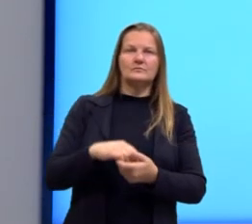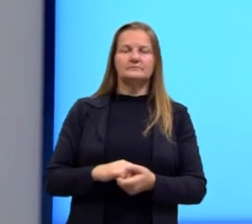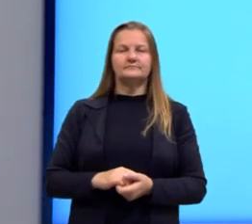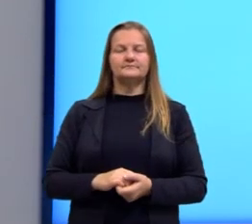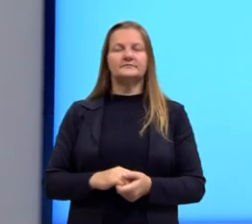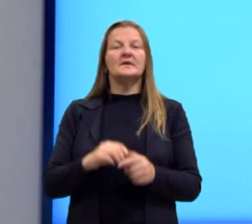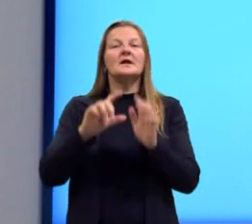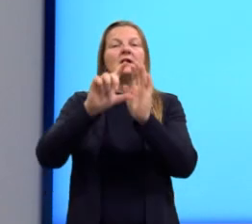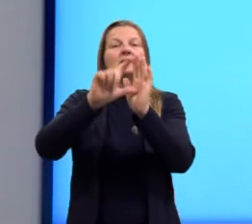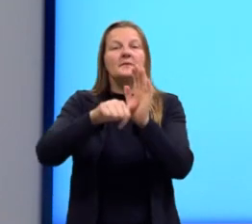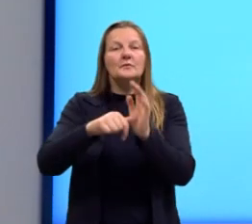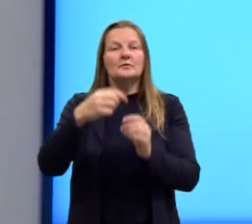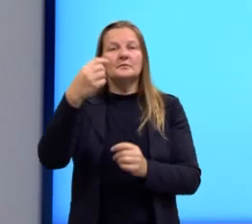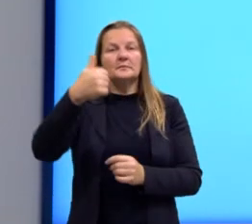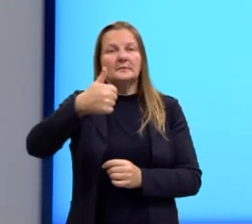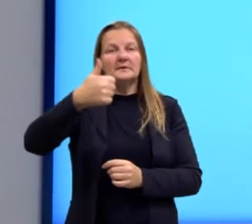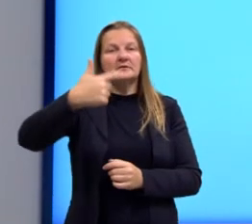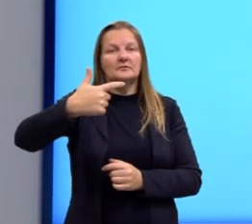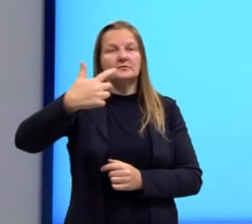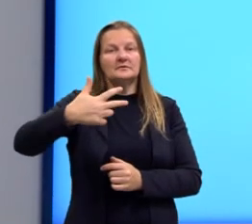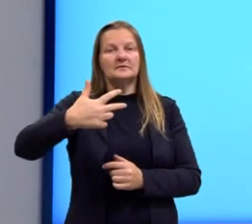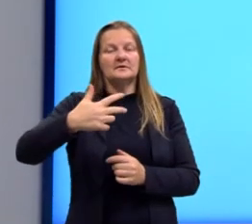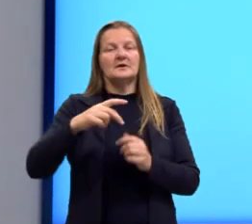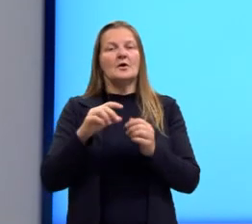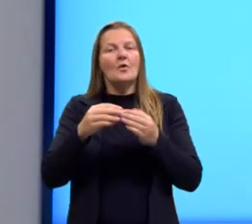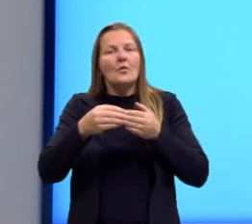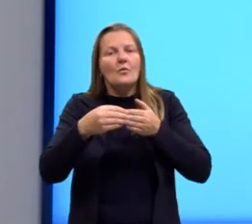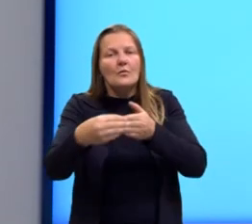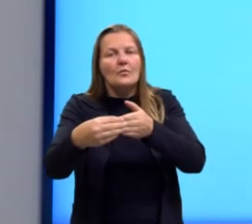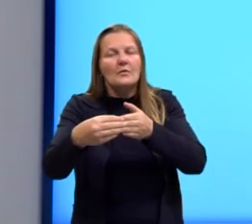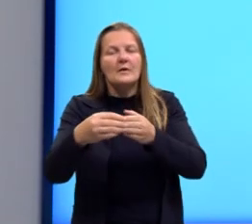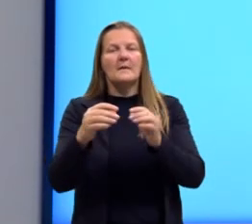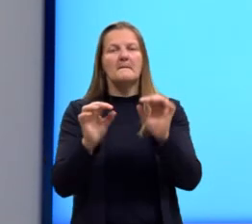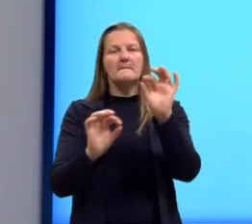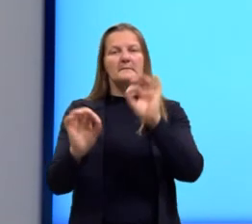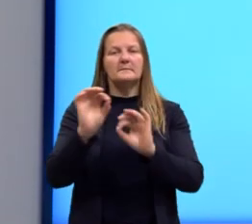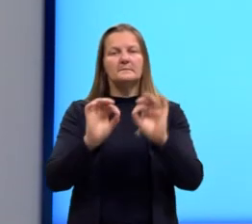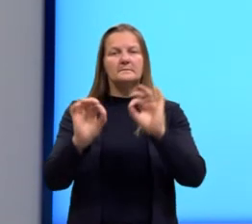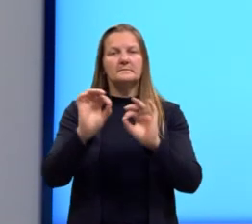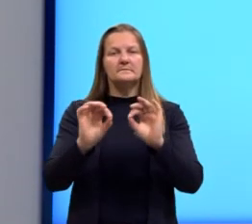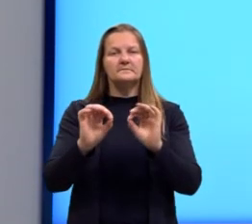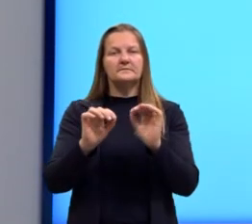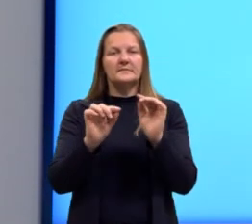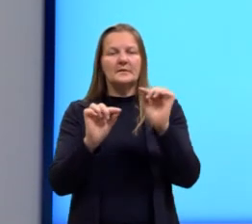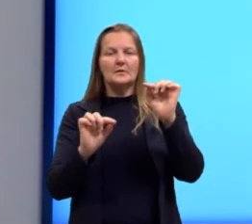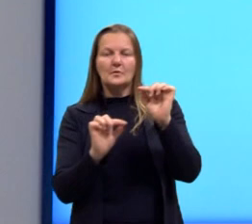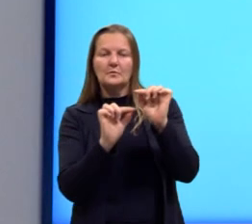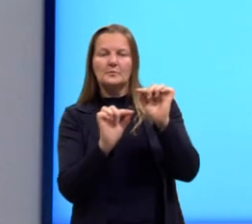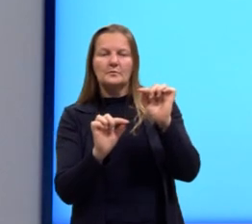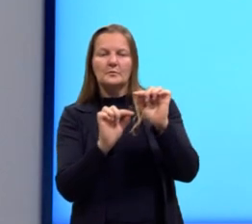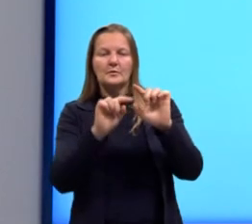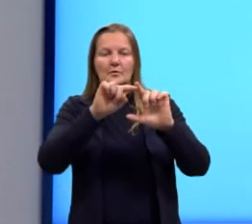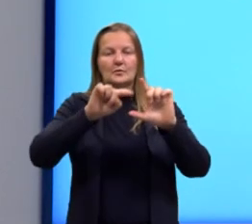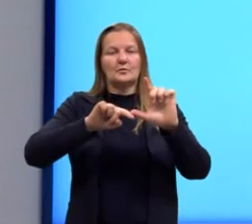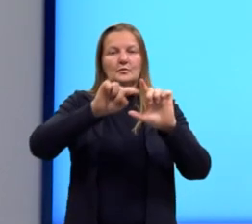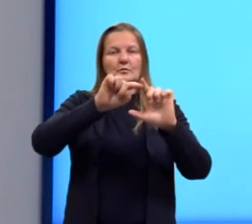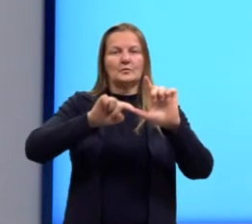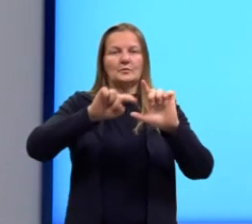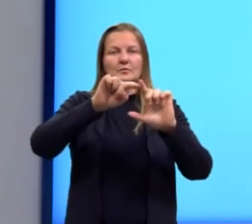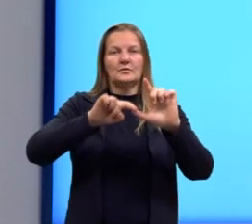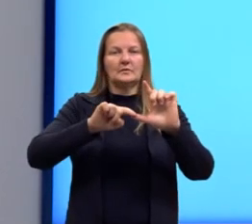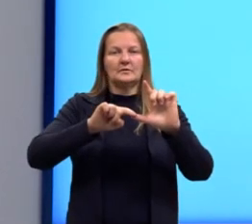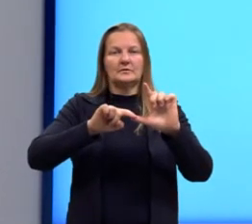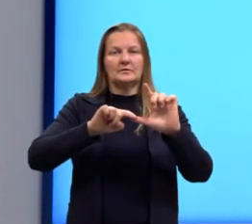após a terceira mudança ele é orientado a reposicionar a câmera com a menor amplitude possível no